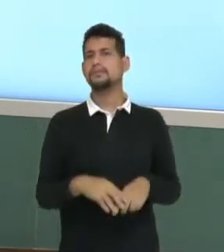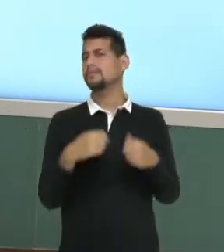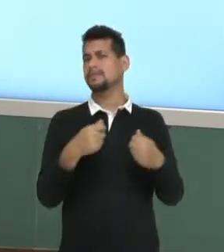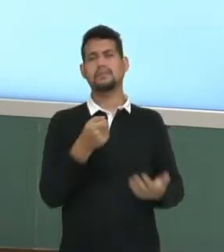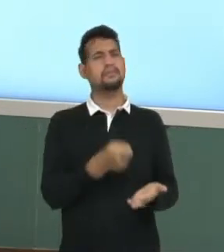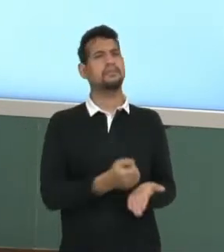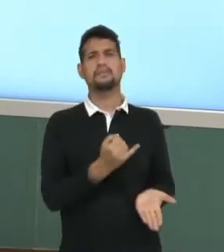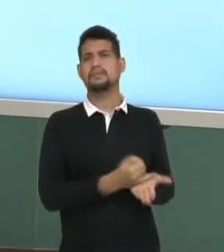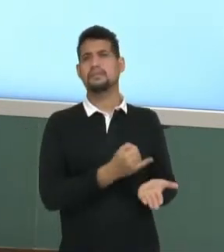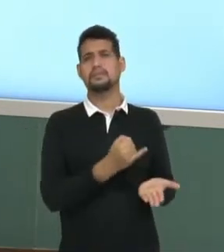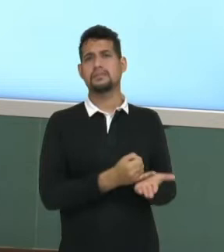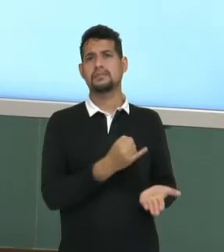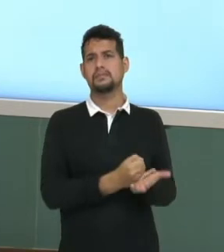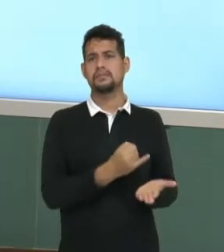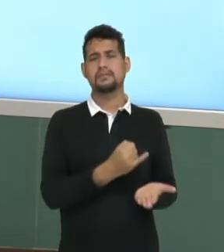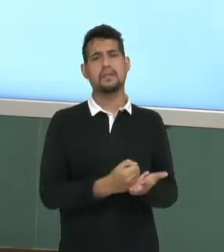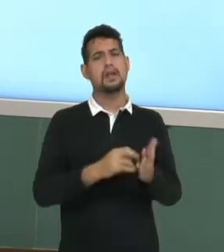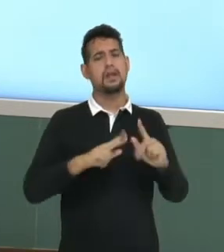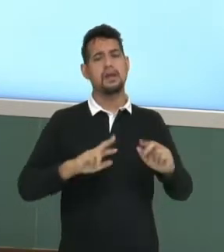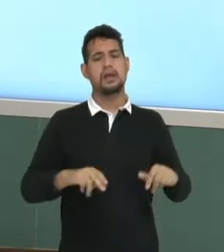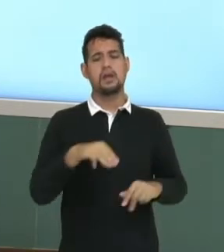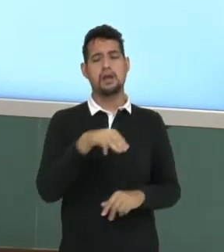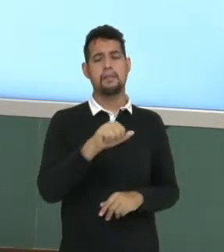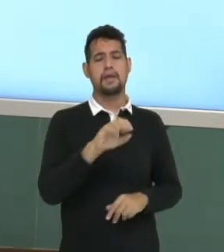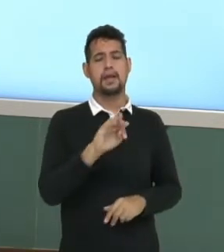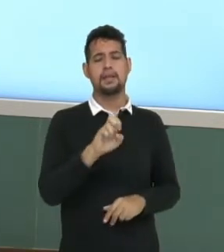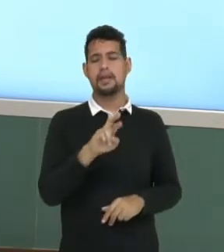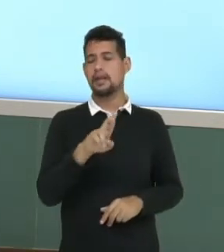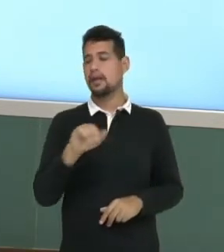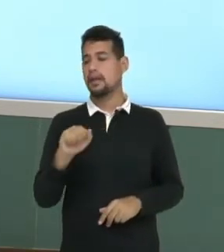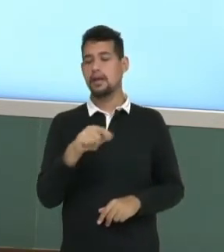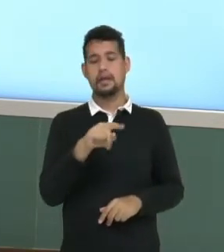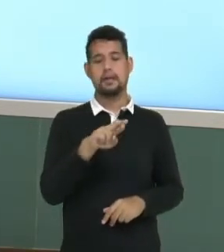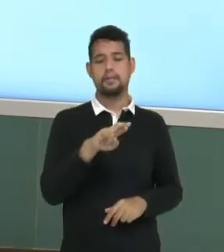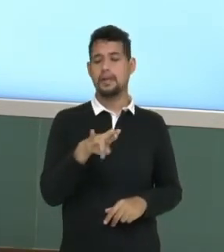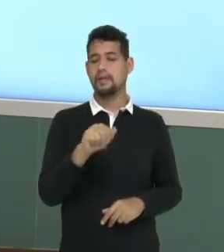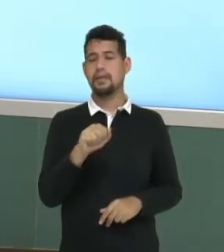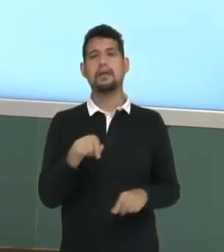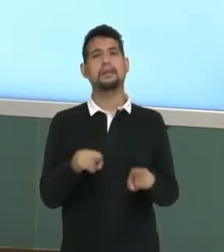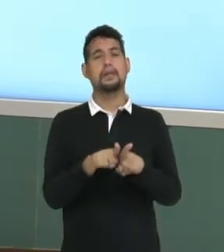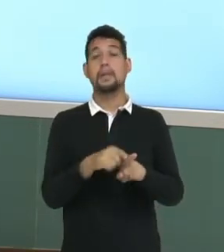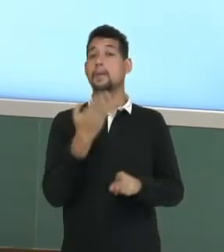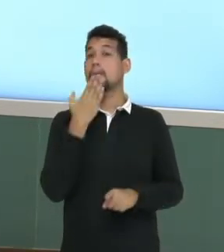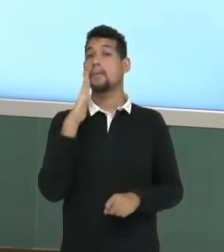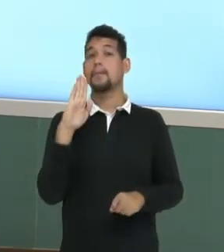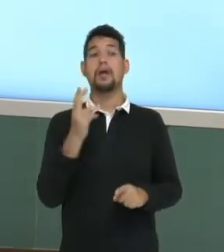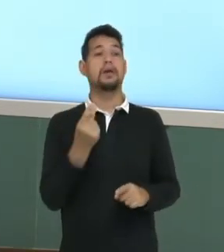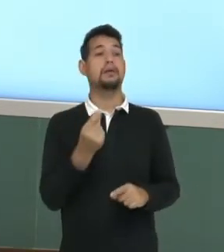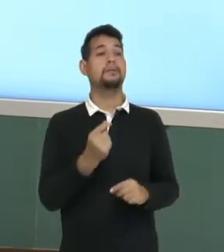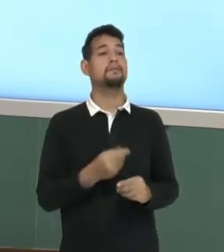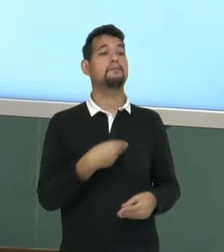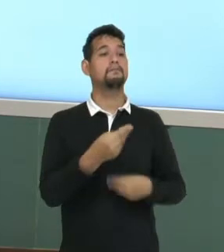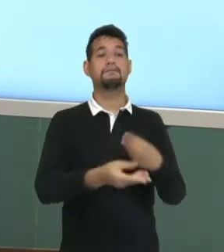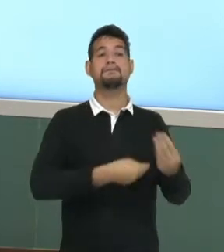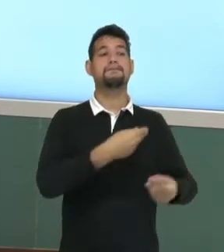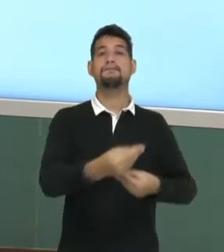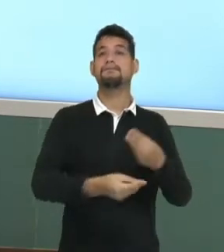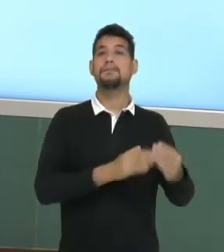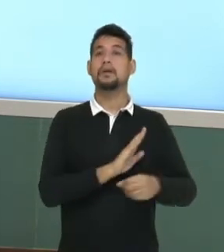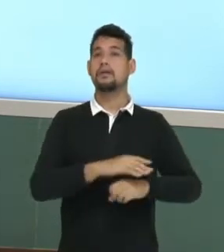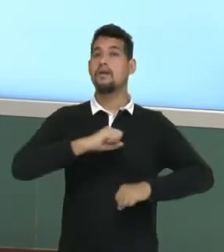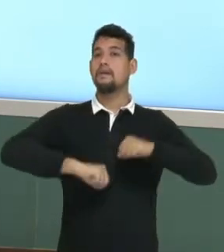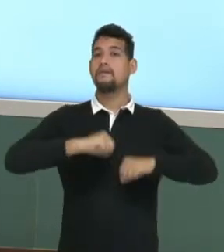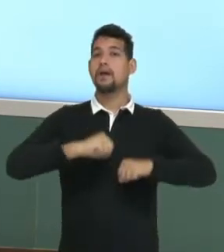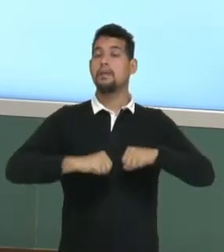de impostos sobre matérias-primas, e ele também vai prometer subsídios para as fábricas de tecido. Olha